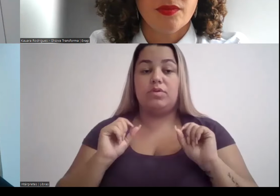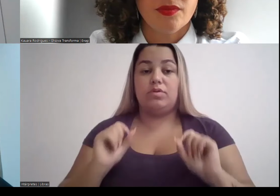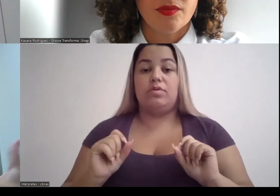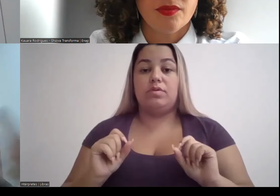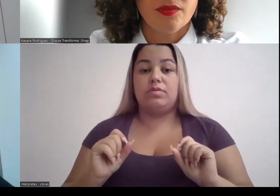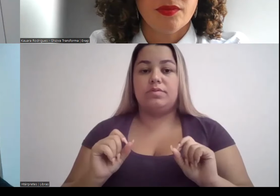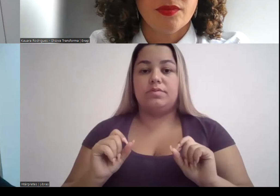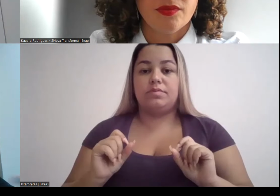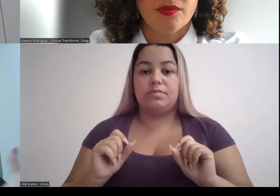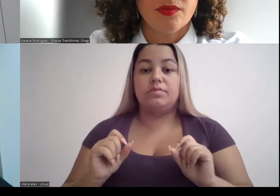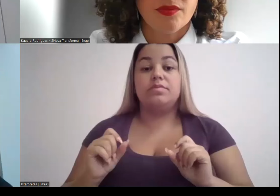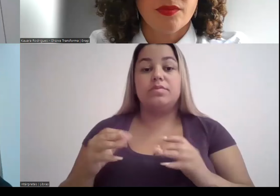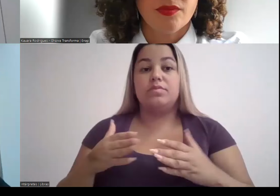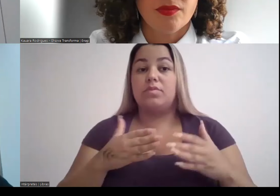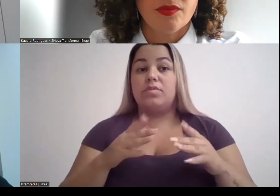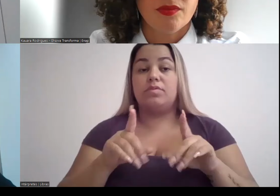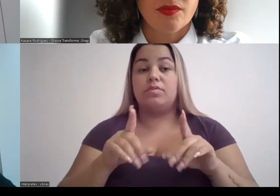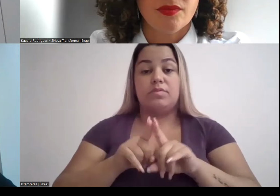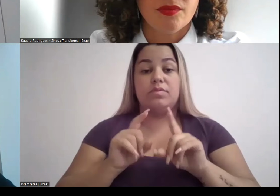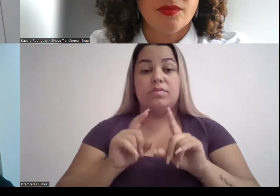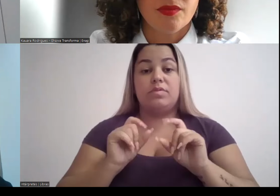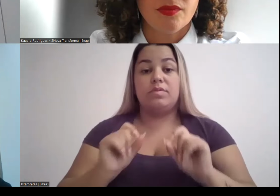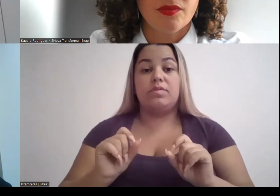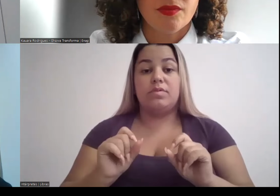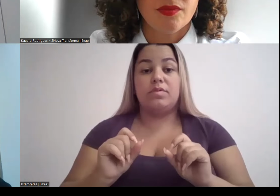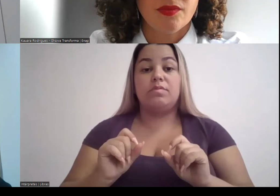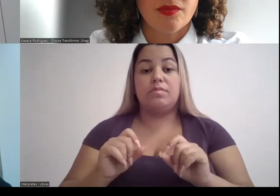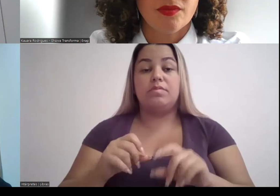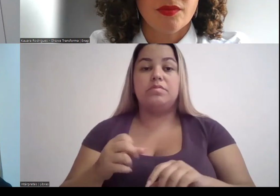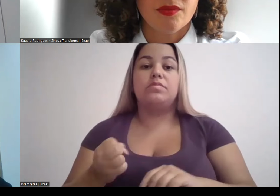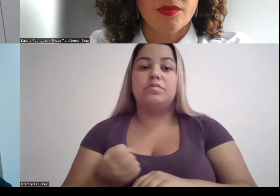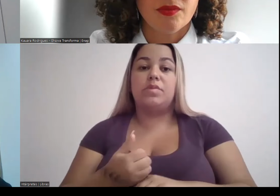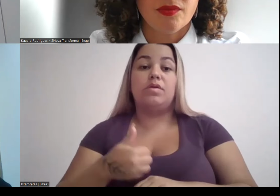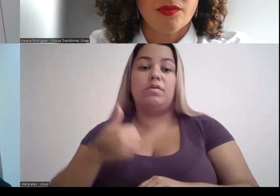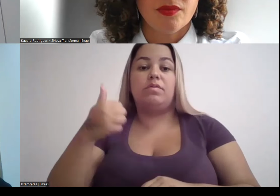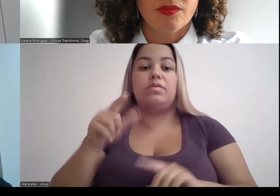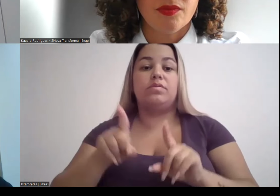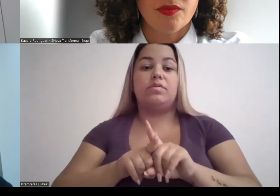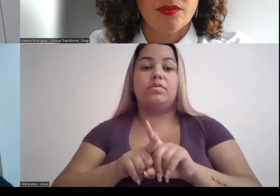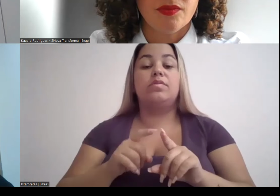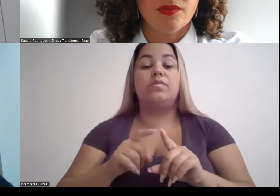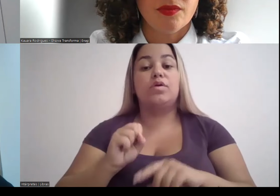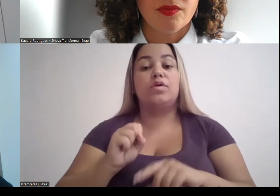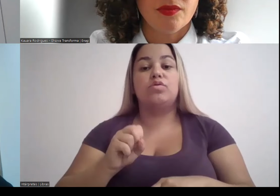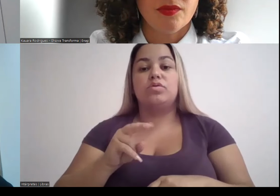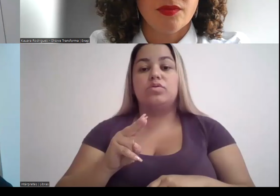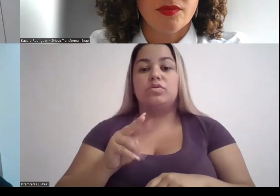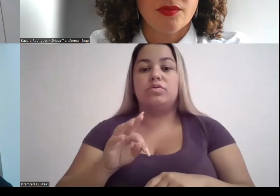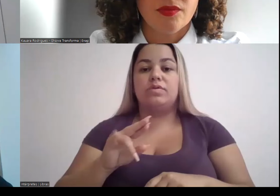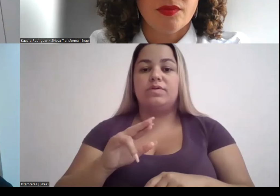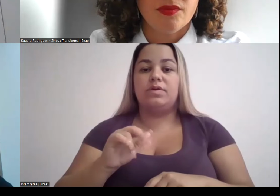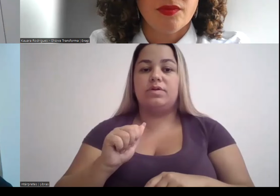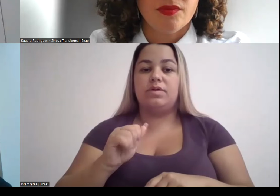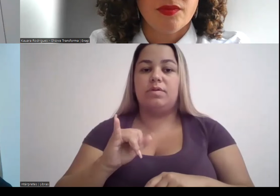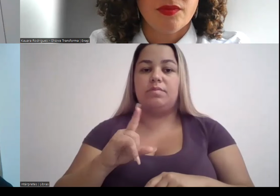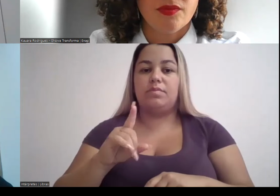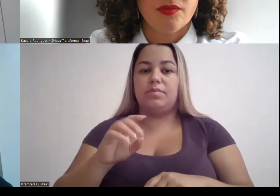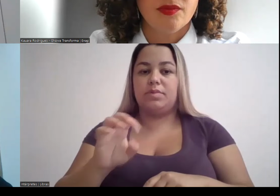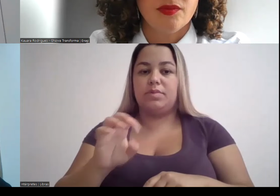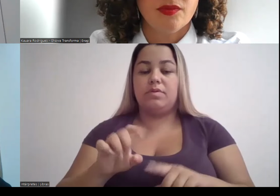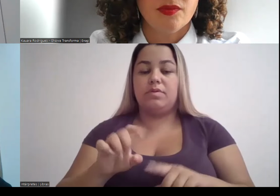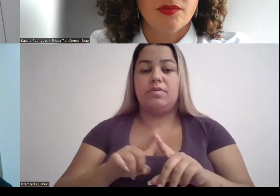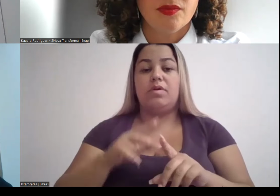os caminhos ficam muito mais férteis, né? E quando a gente fala de sustentabilidade, a gente quer dizer também de